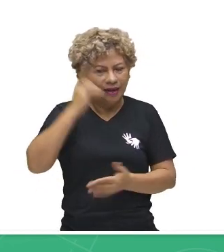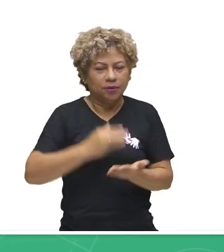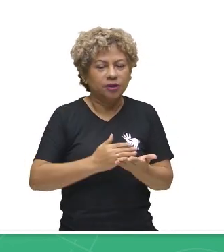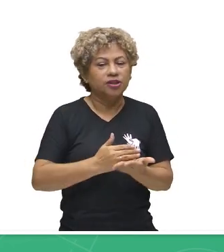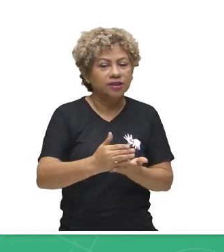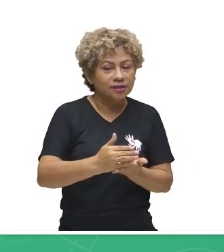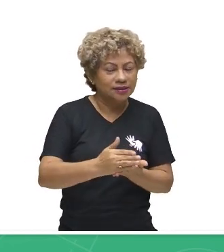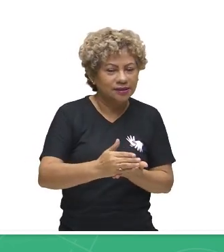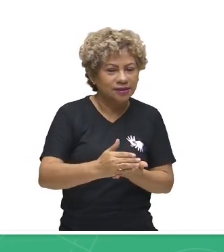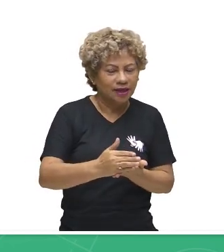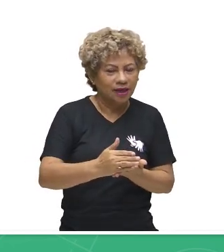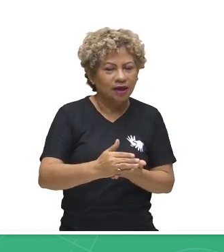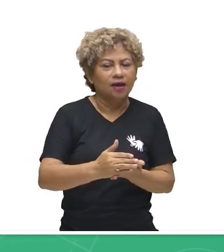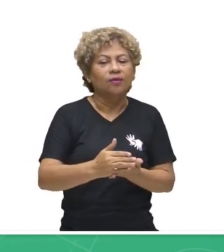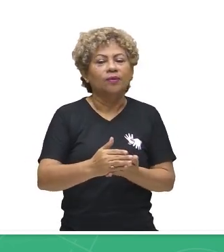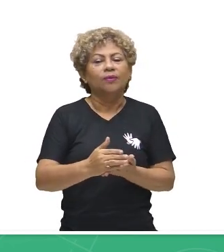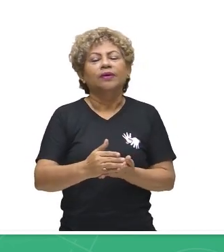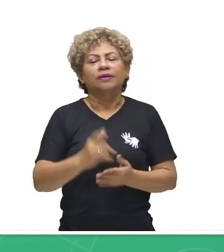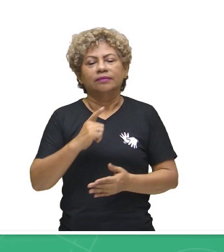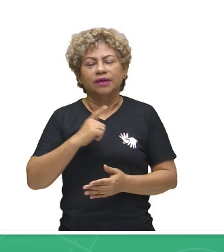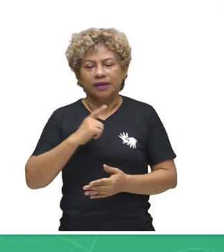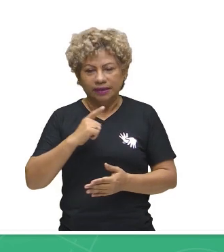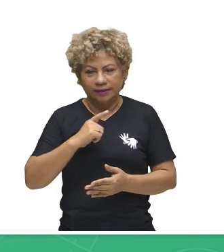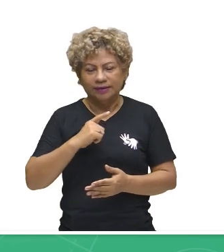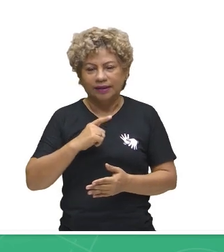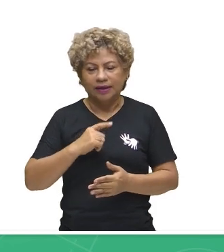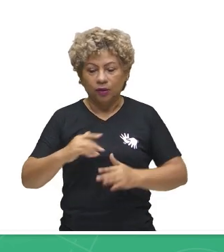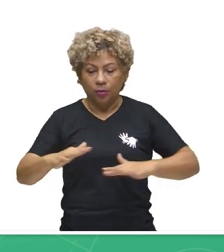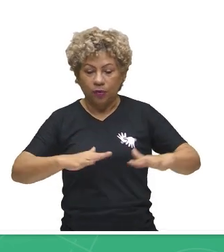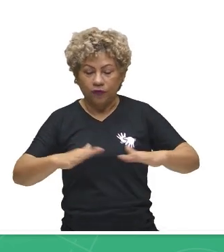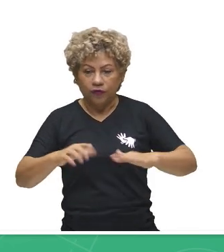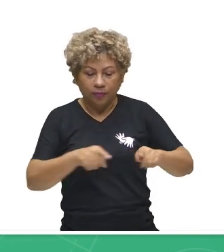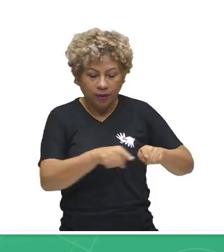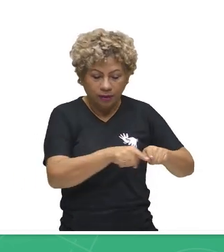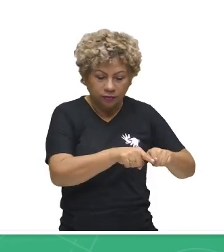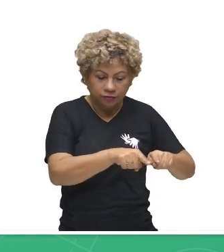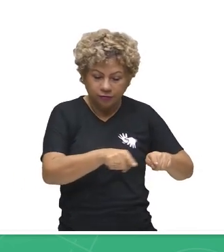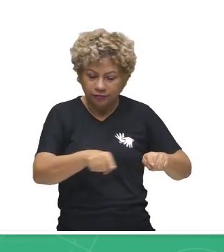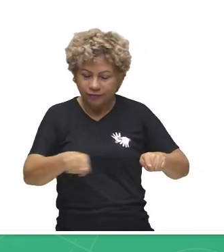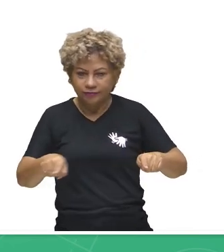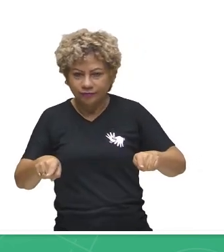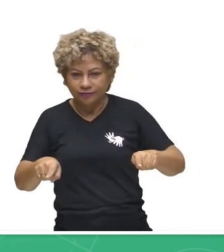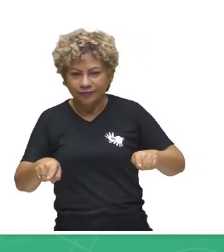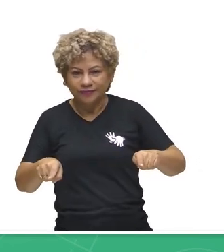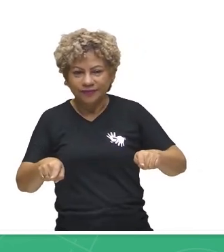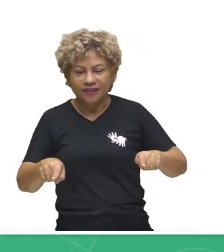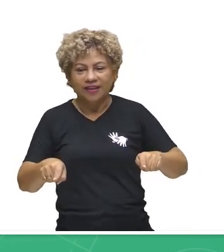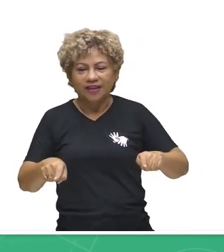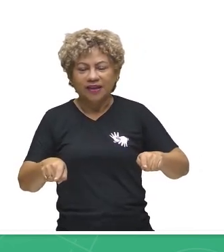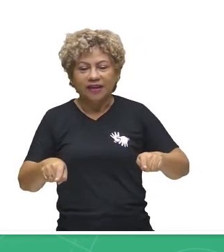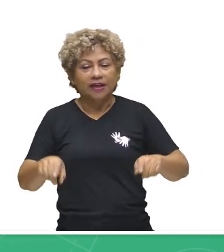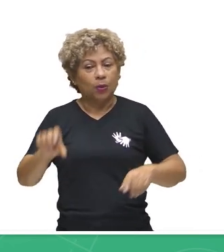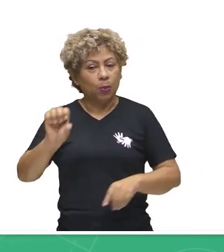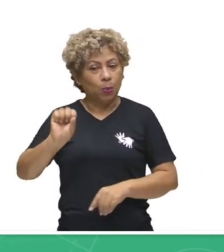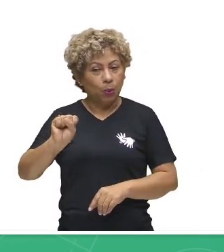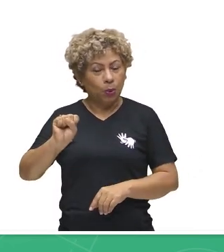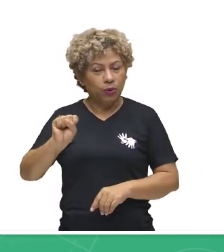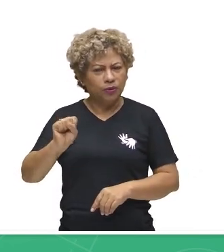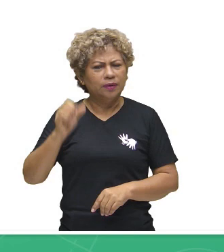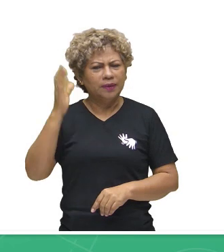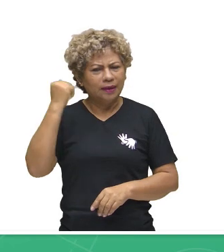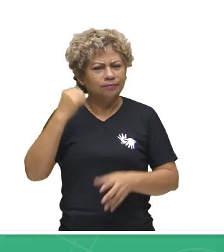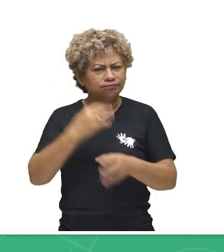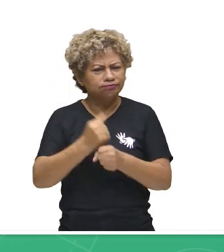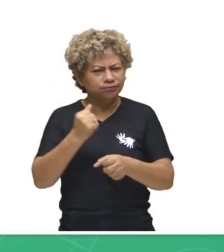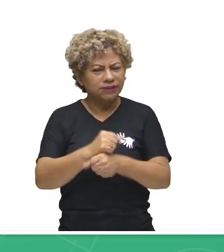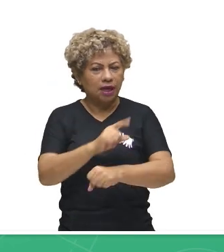aquela onde o móvel percorre e começa o movimento, é 8. E para se calcular a velocidade, nós